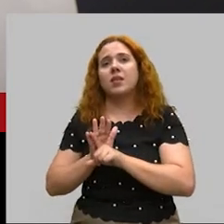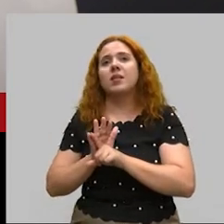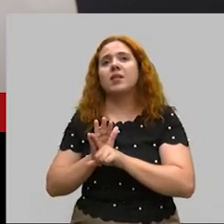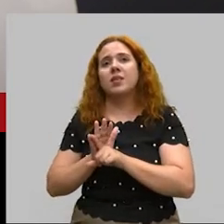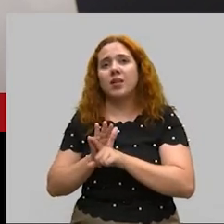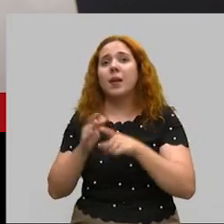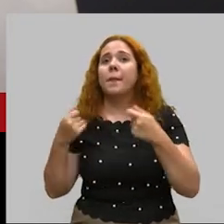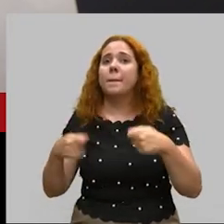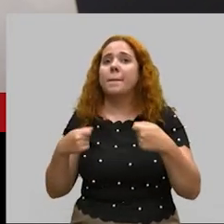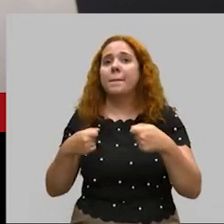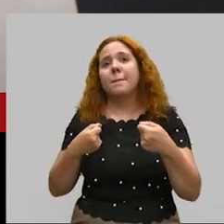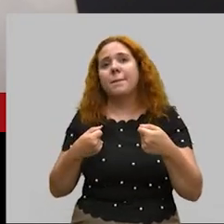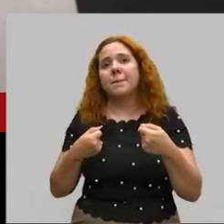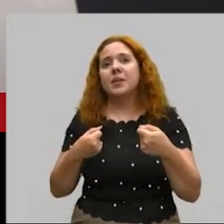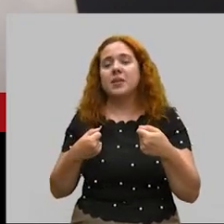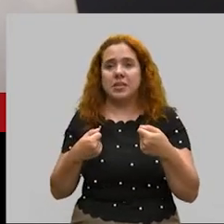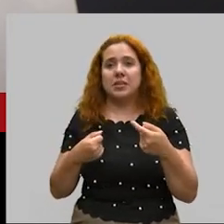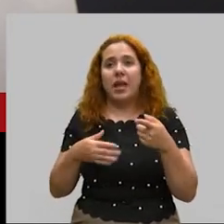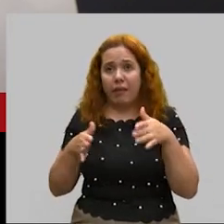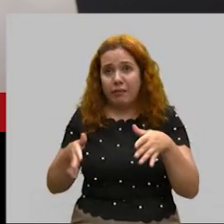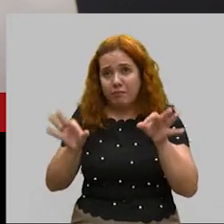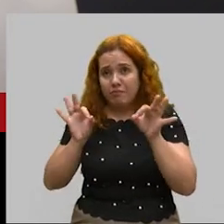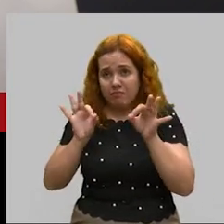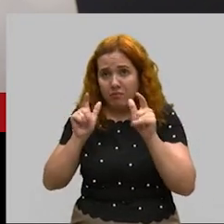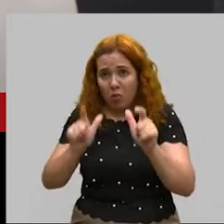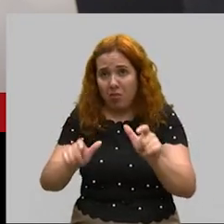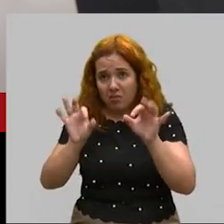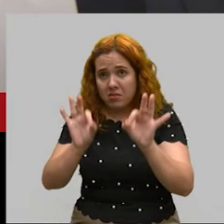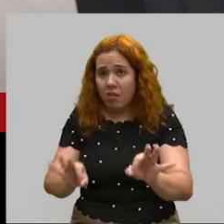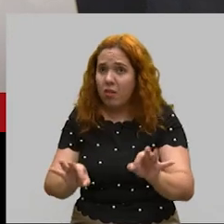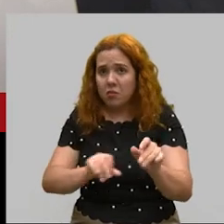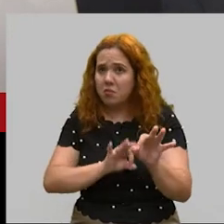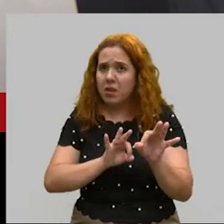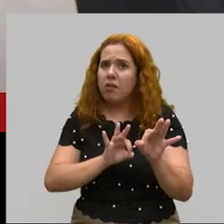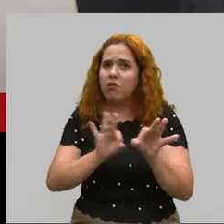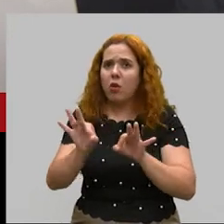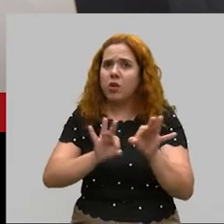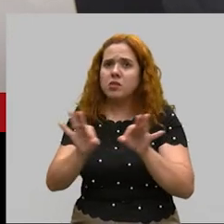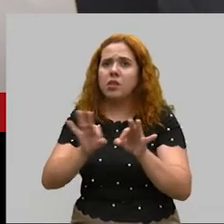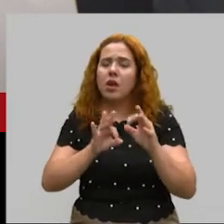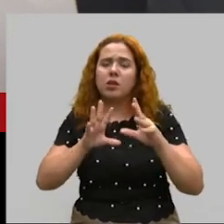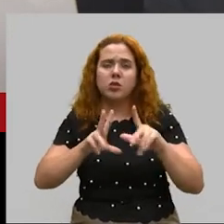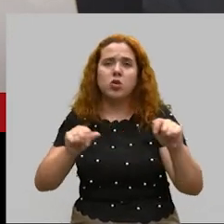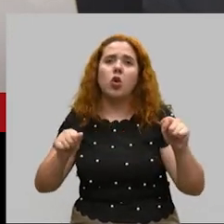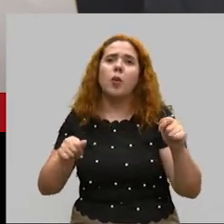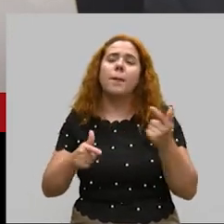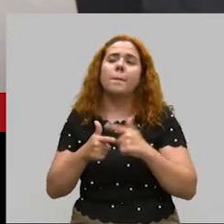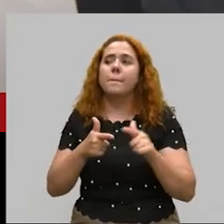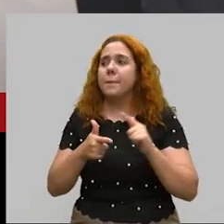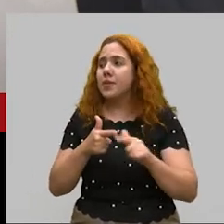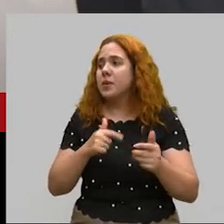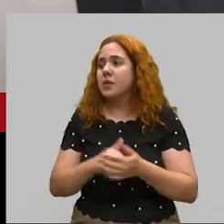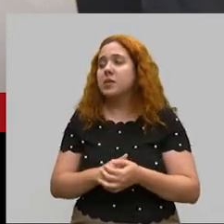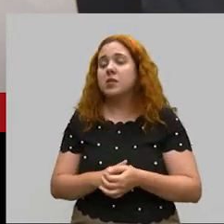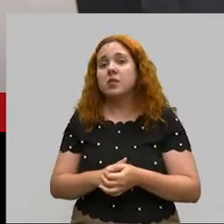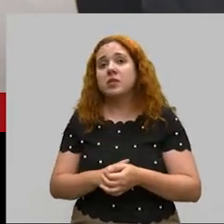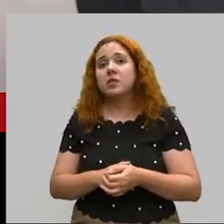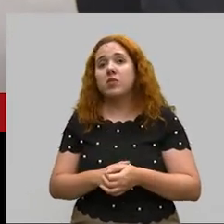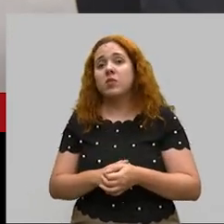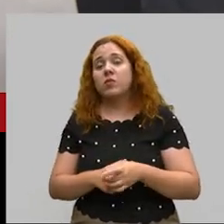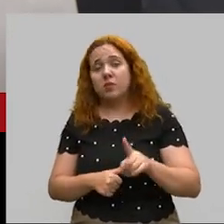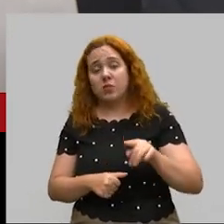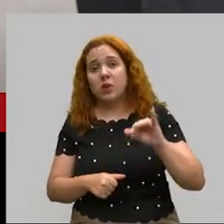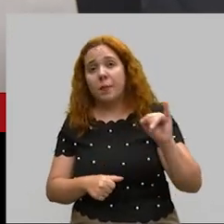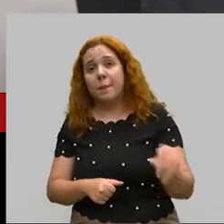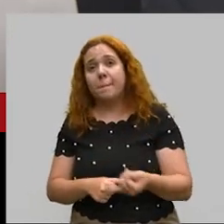certo para resolver isso né Eh não é então então vamos agarrar a oportunidade eh então eu